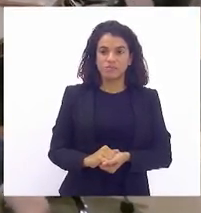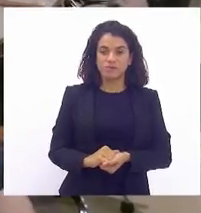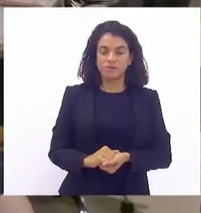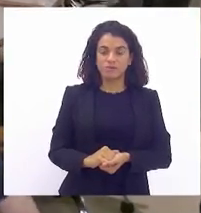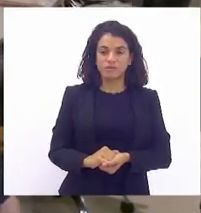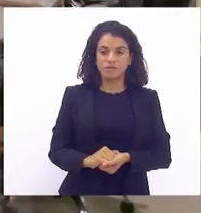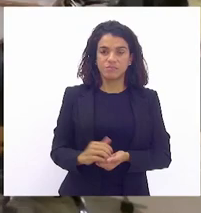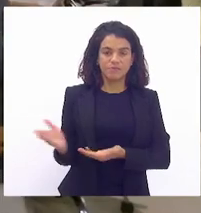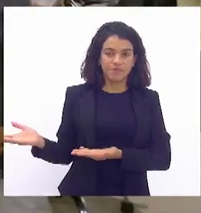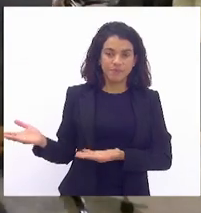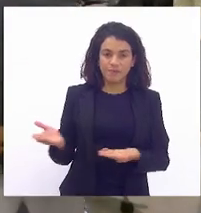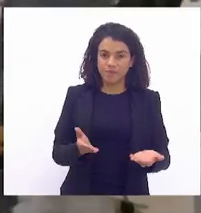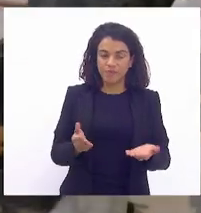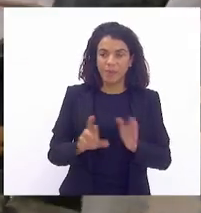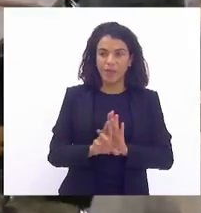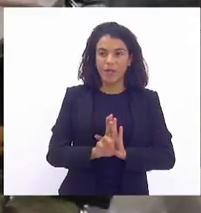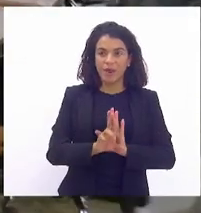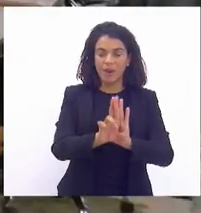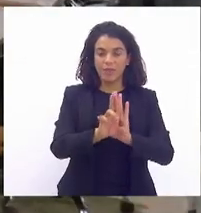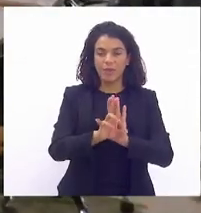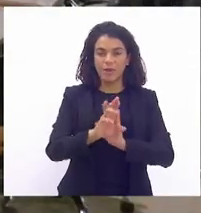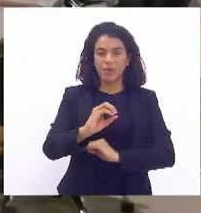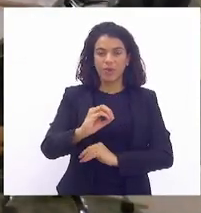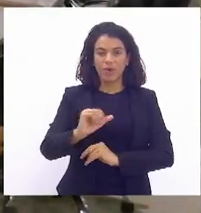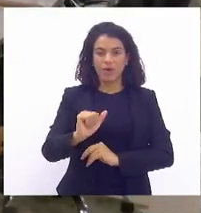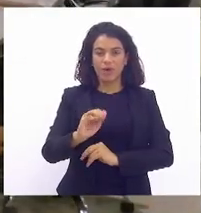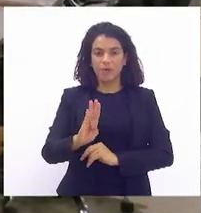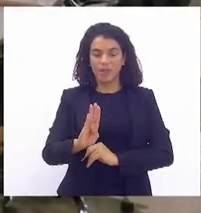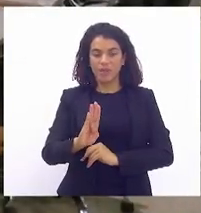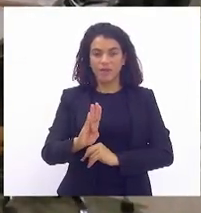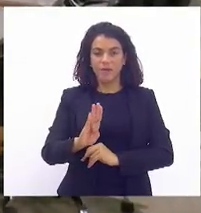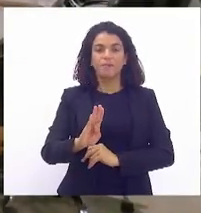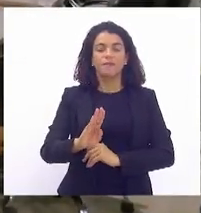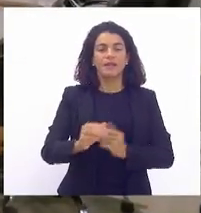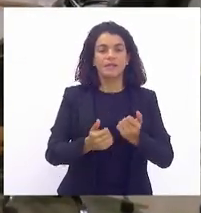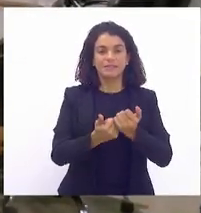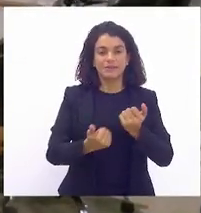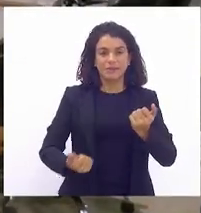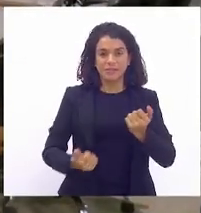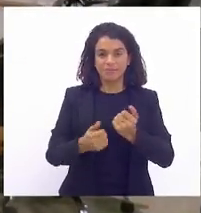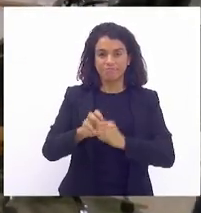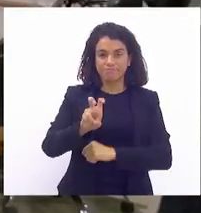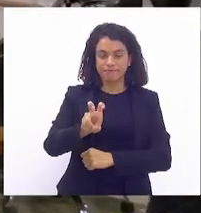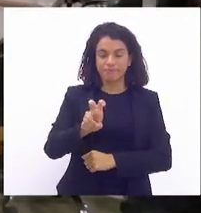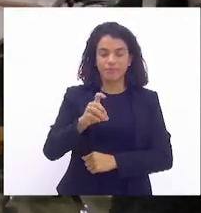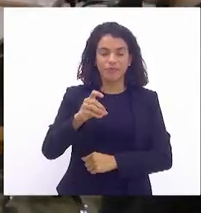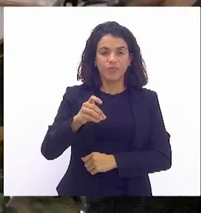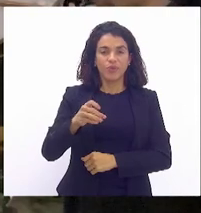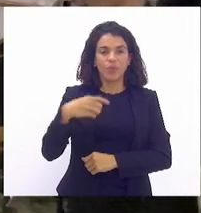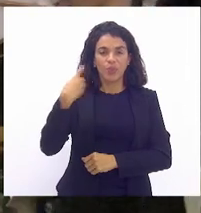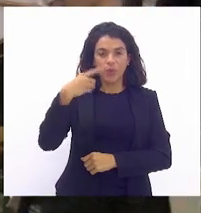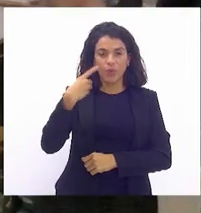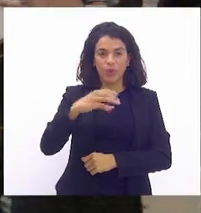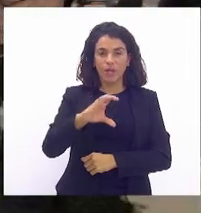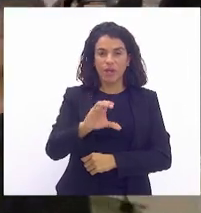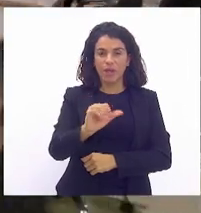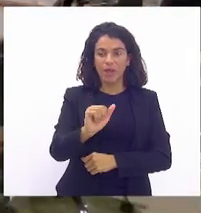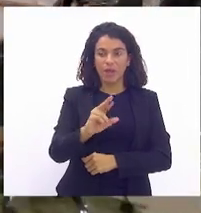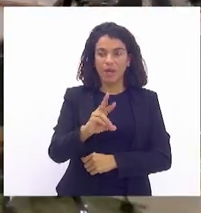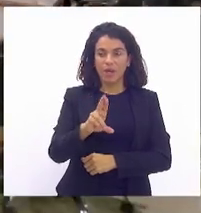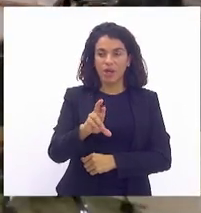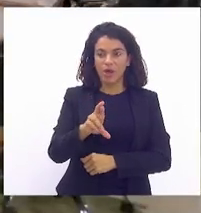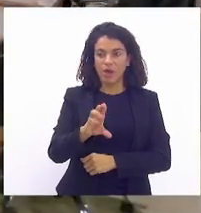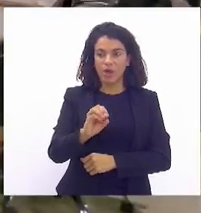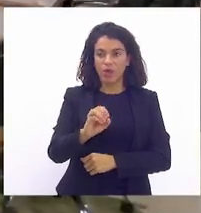A representante da OAB, Quinta Subseção Volta Redonda, doutora Carolina Patitucci de Azevedo.